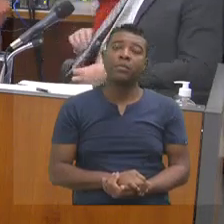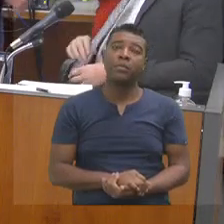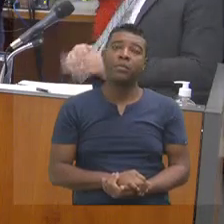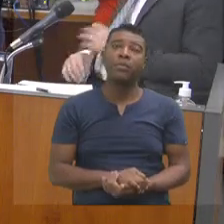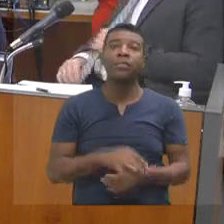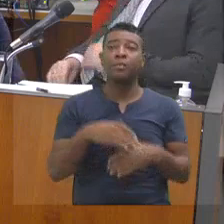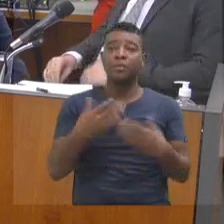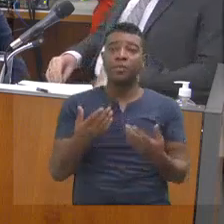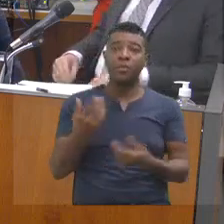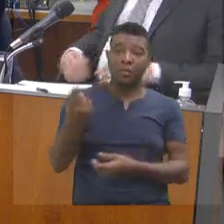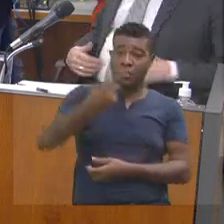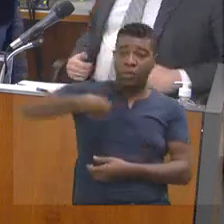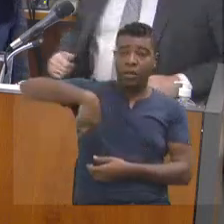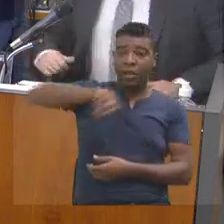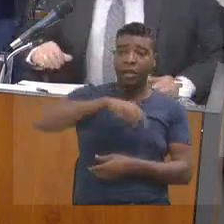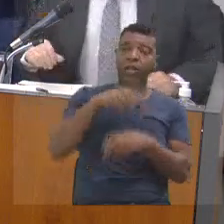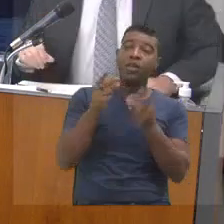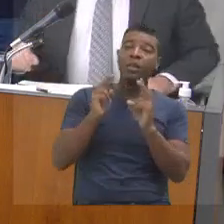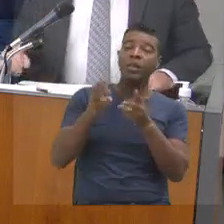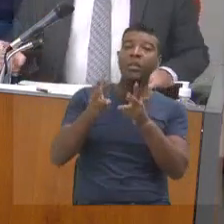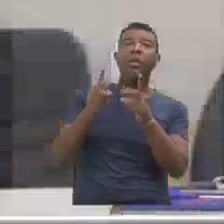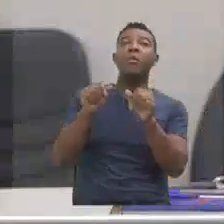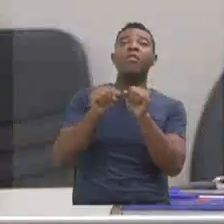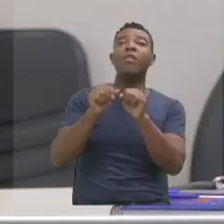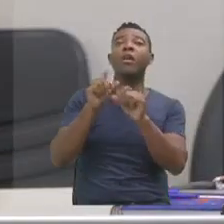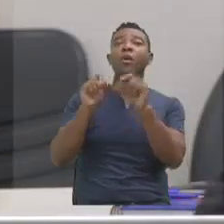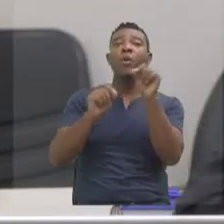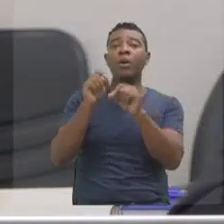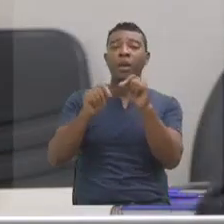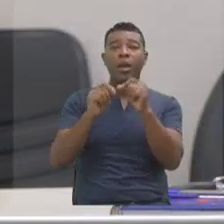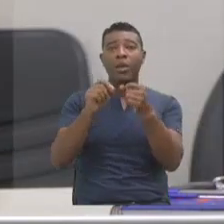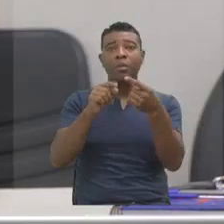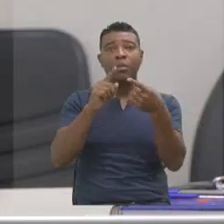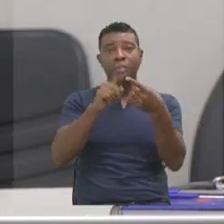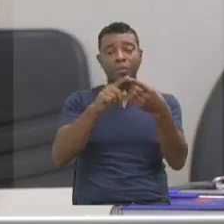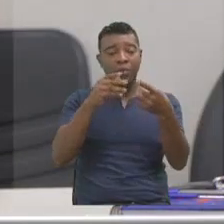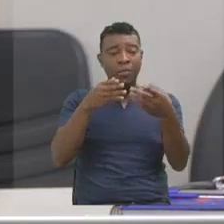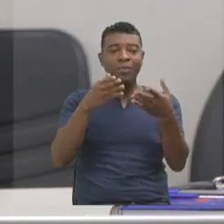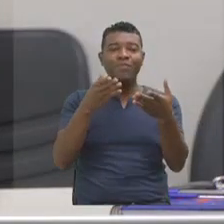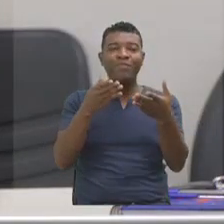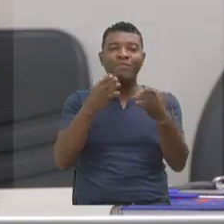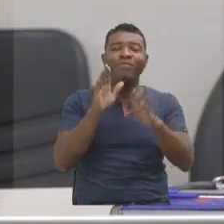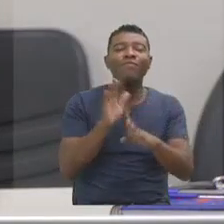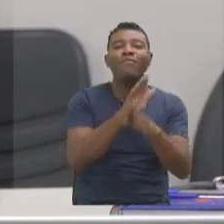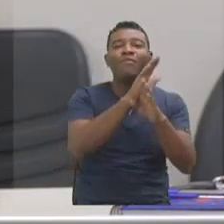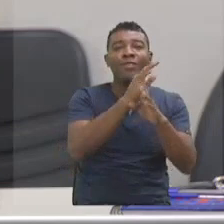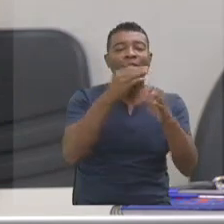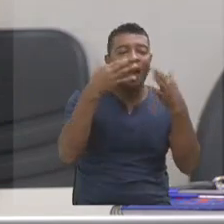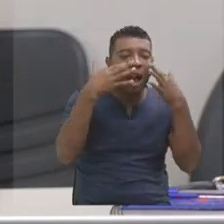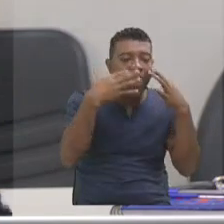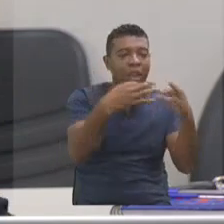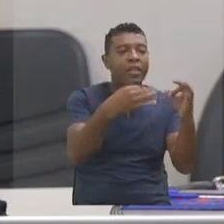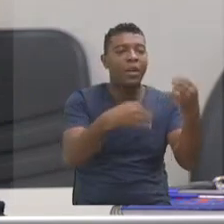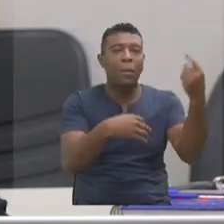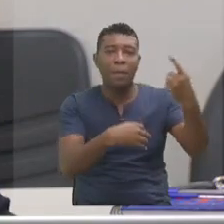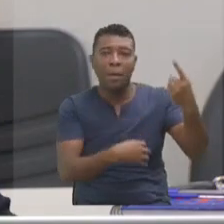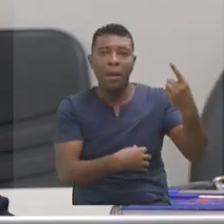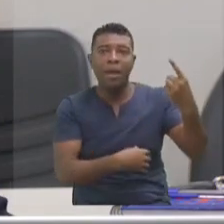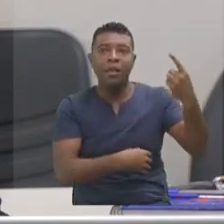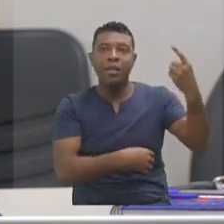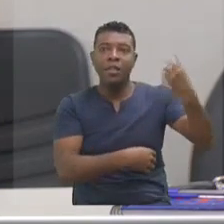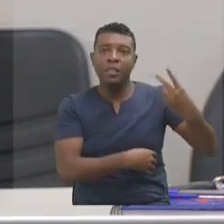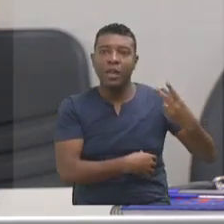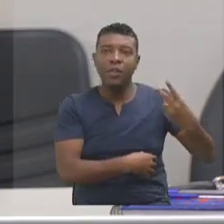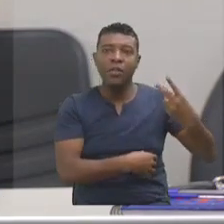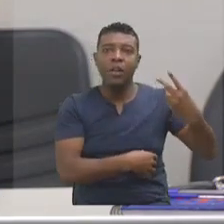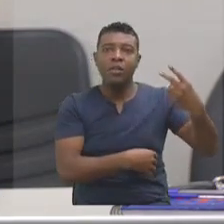a gente sempre divide discussões em níveis de atenção entre atenção primária secundária e terciária né atenção primária é o foco nosso que